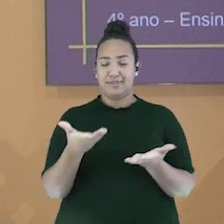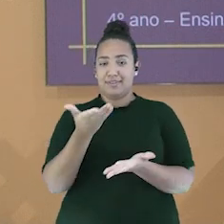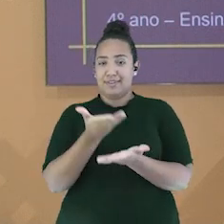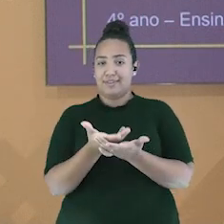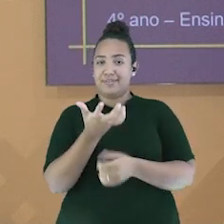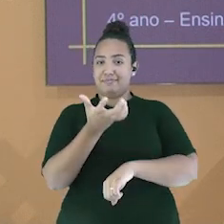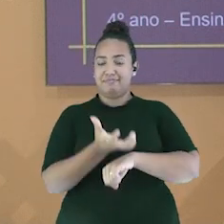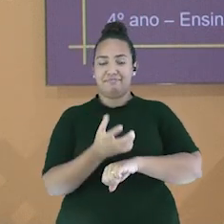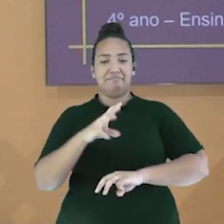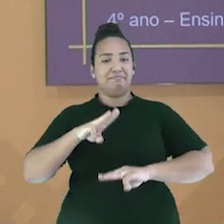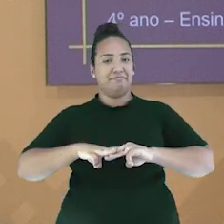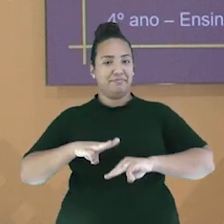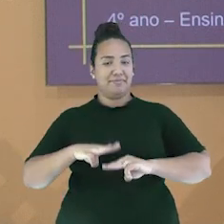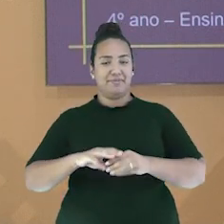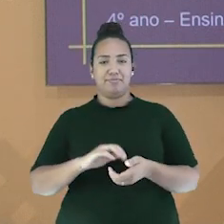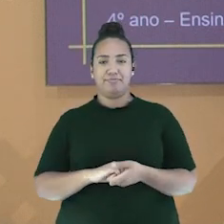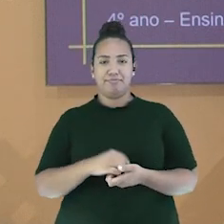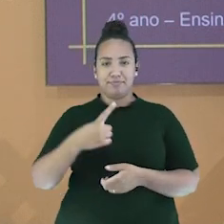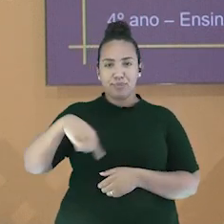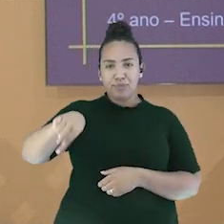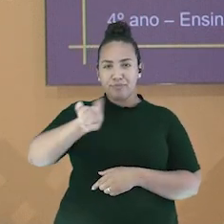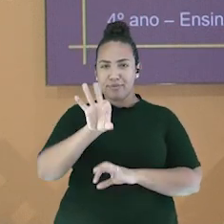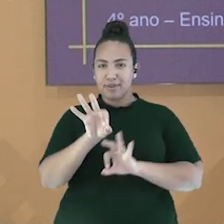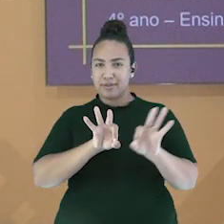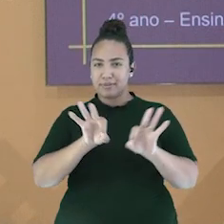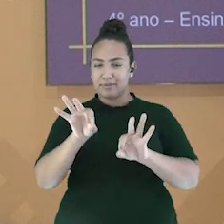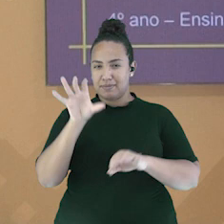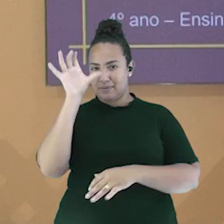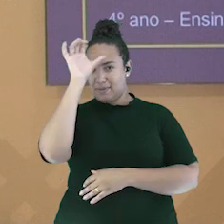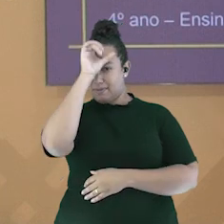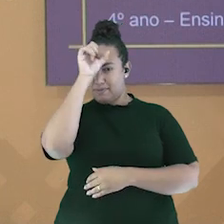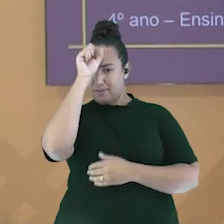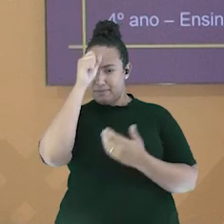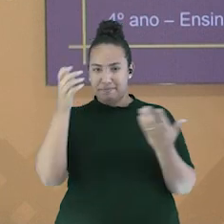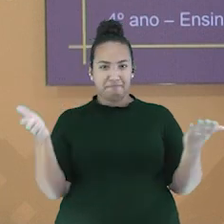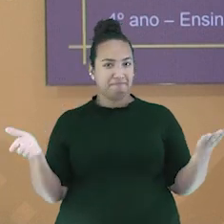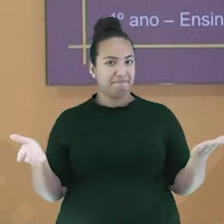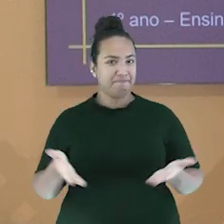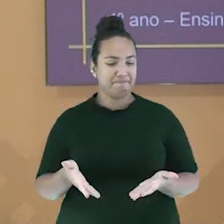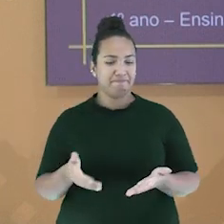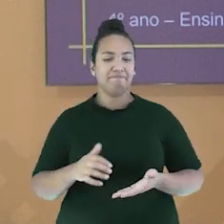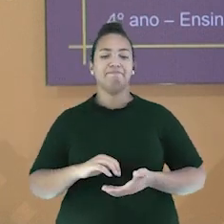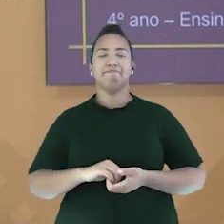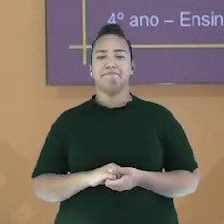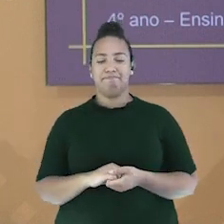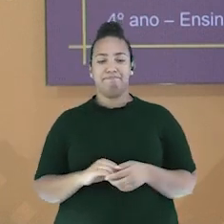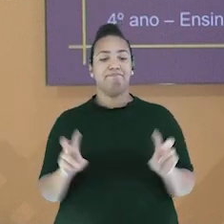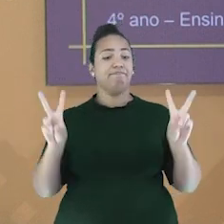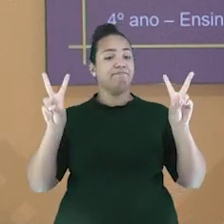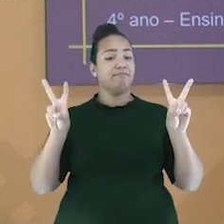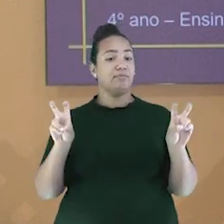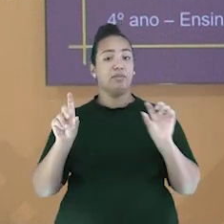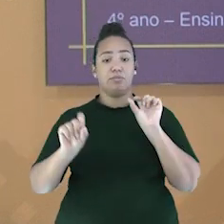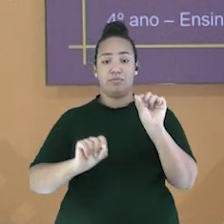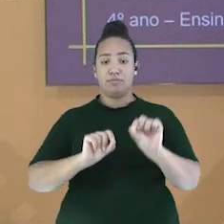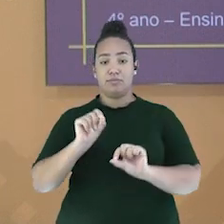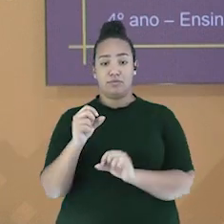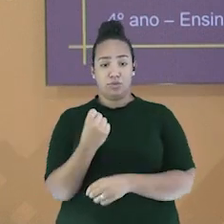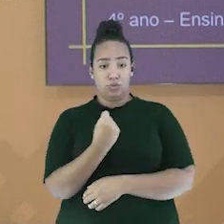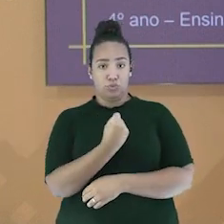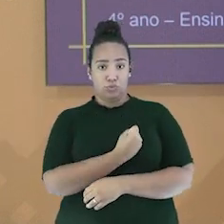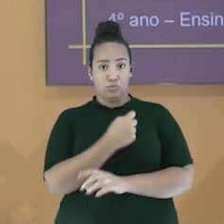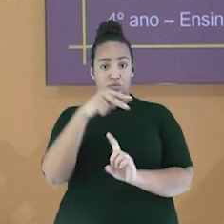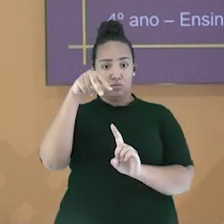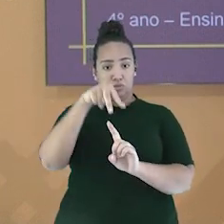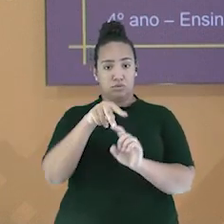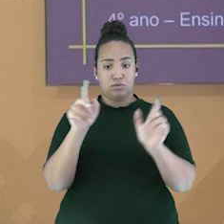matemática estão preparados para o que vamos aprender hoje o nosso assunto será composição e